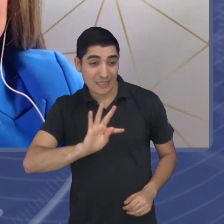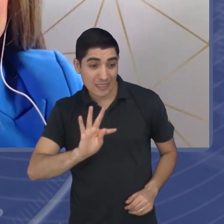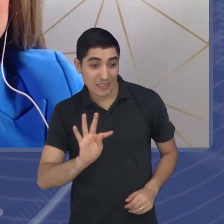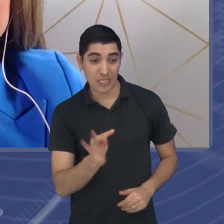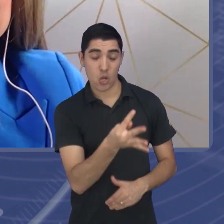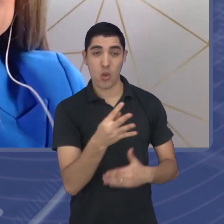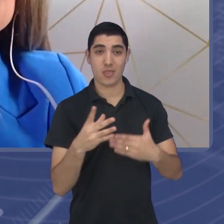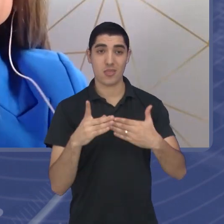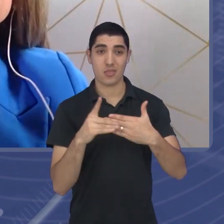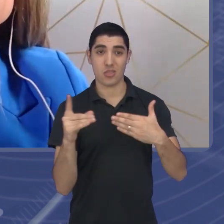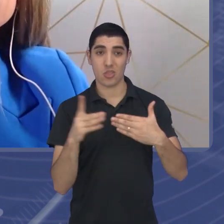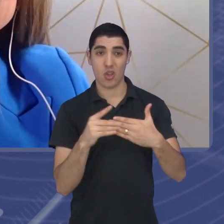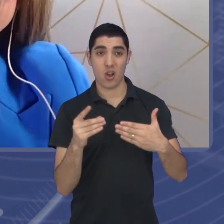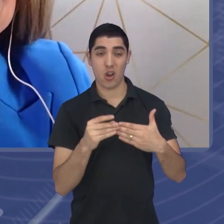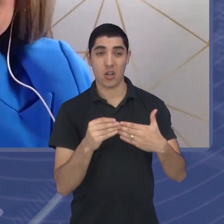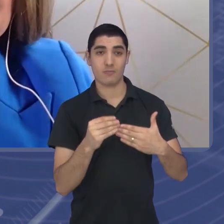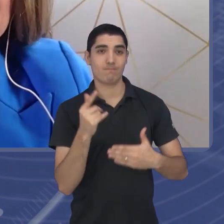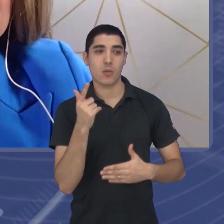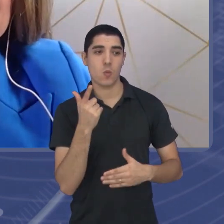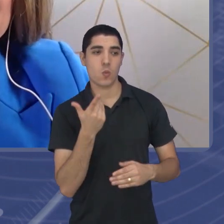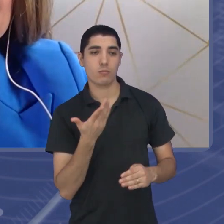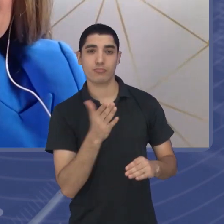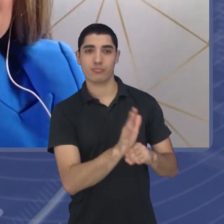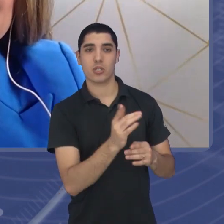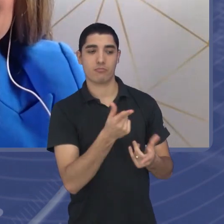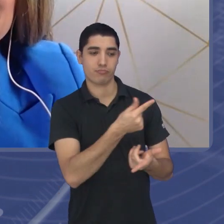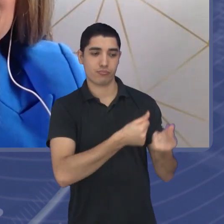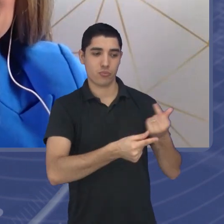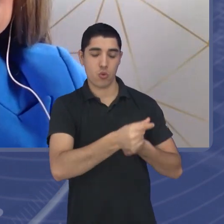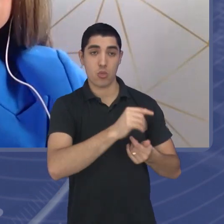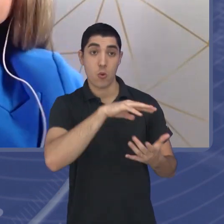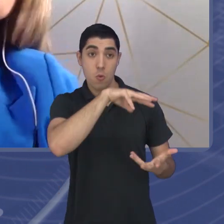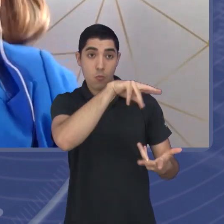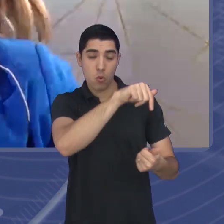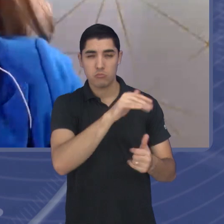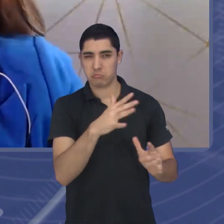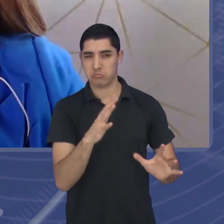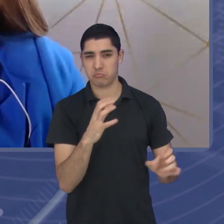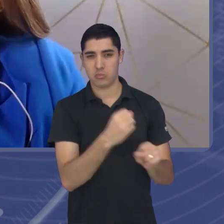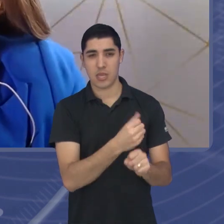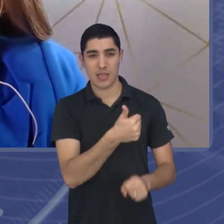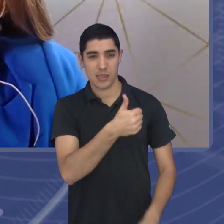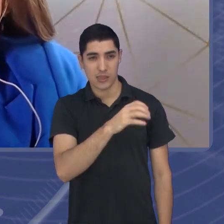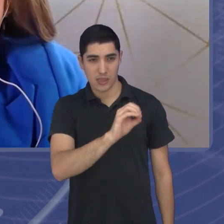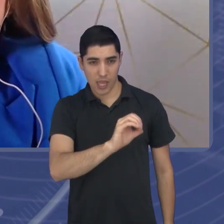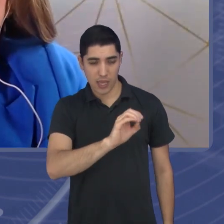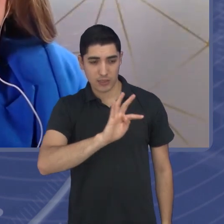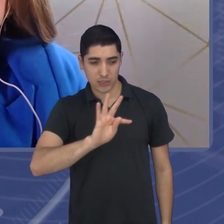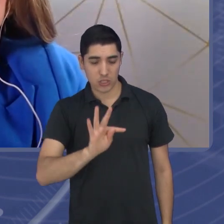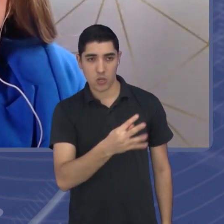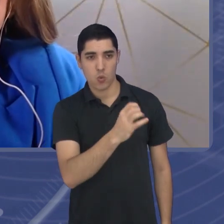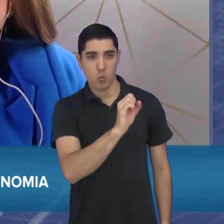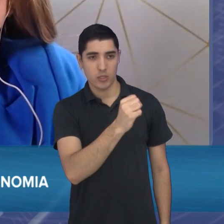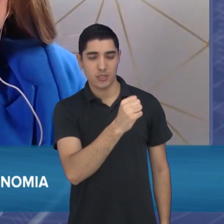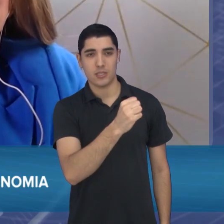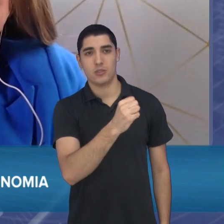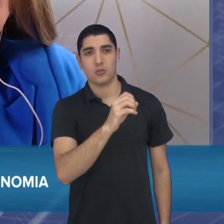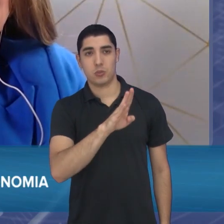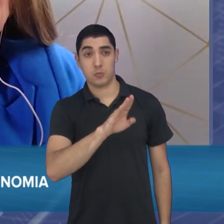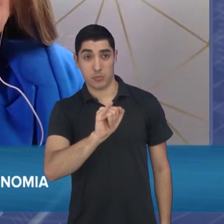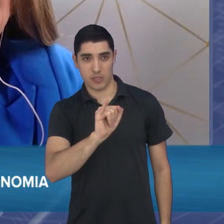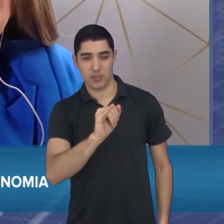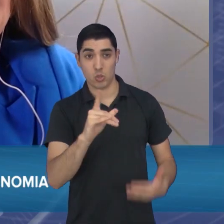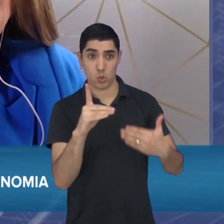dólares para a economia global. Exatamente 10 trilhões e 800 bilhões de dólares.